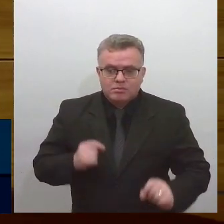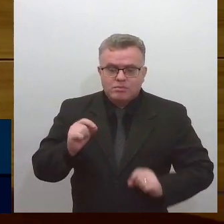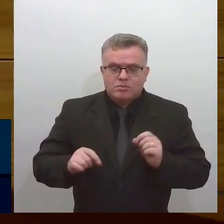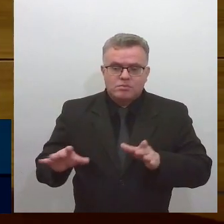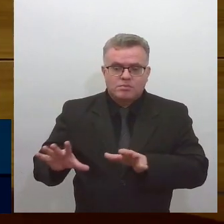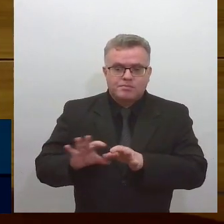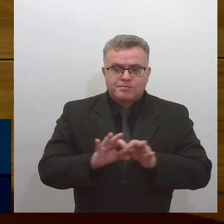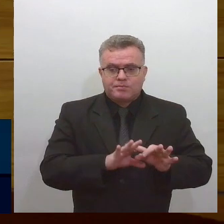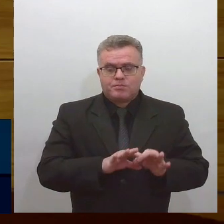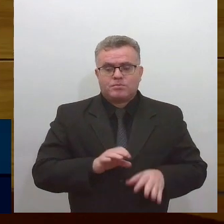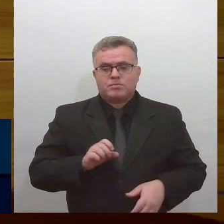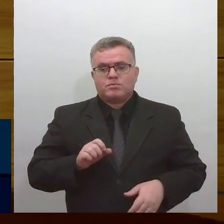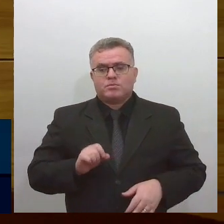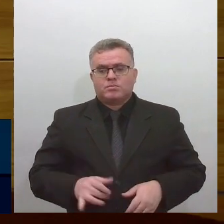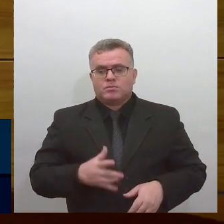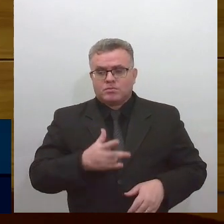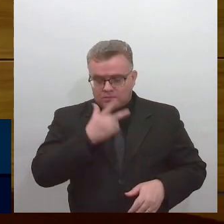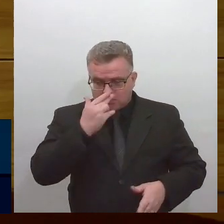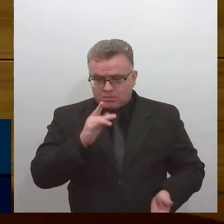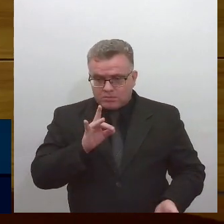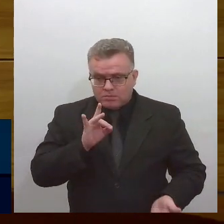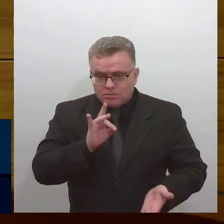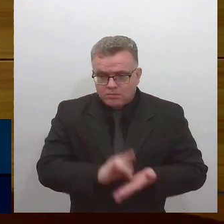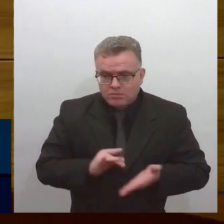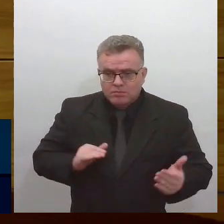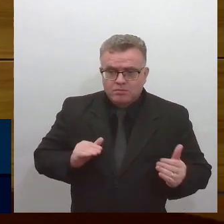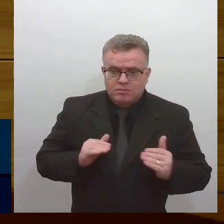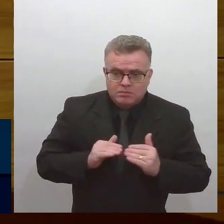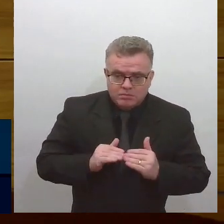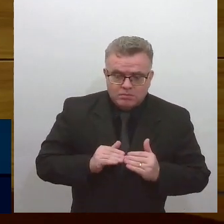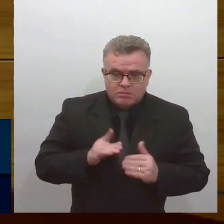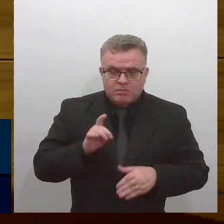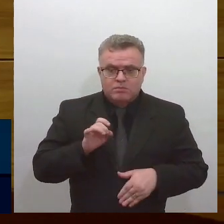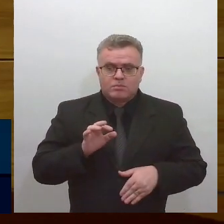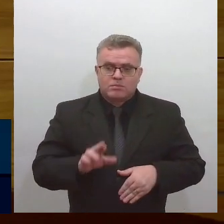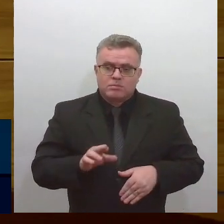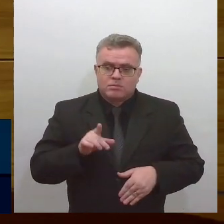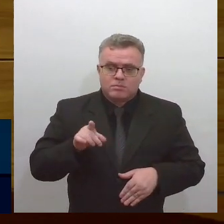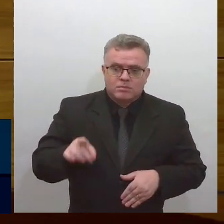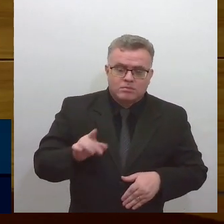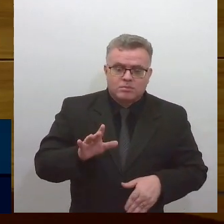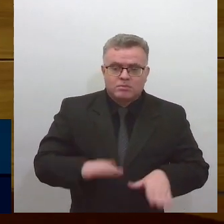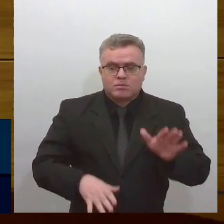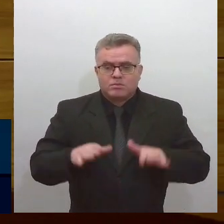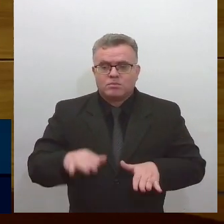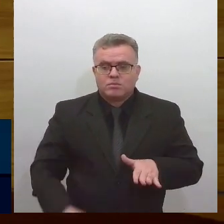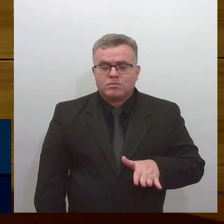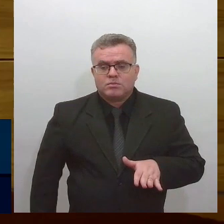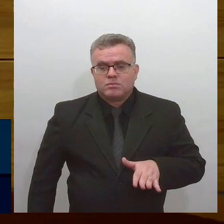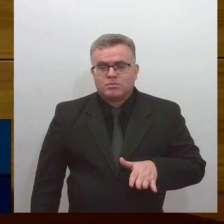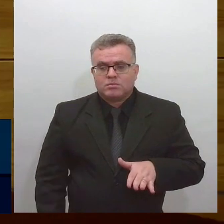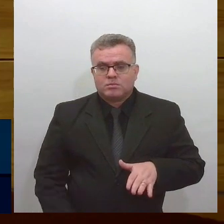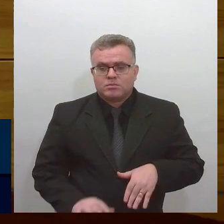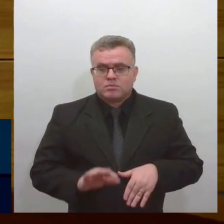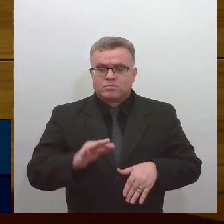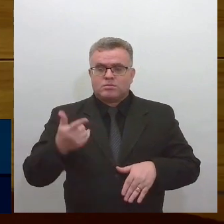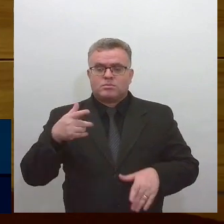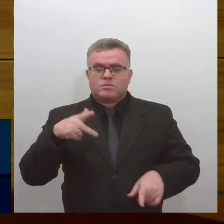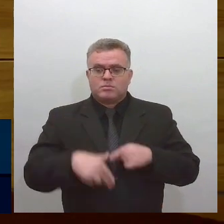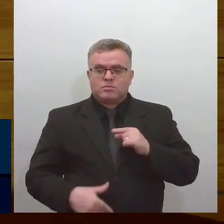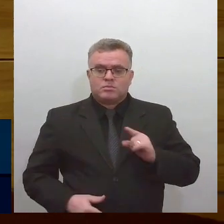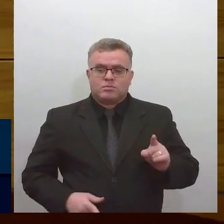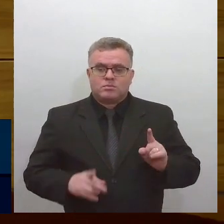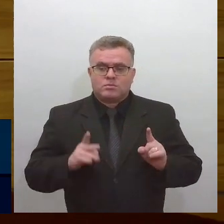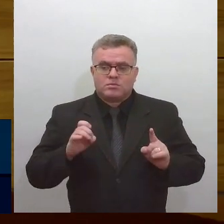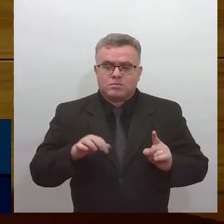que pareça correto dentro das normas do Dr às vezes e pode ferir uma Norma do denit as normas não são